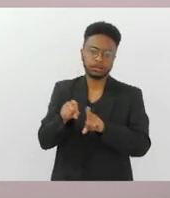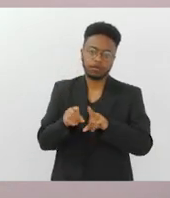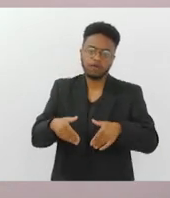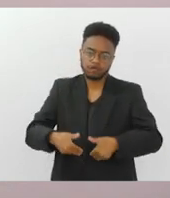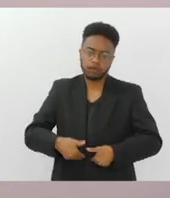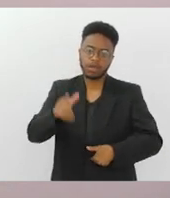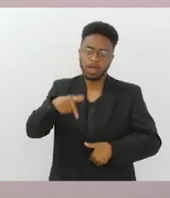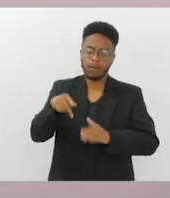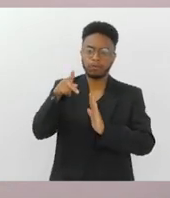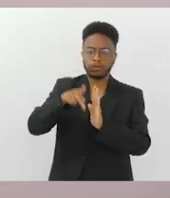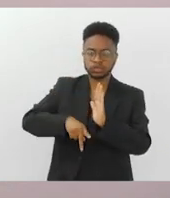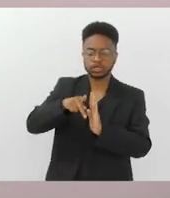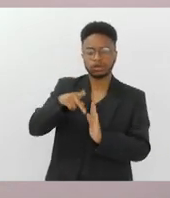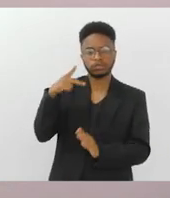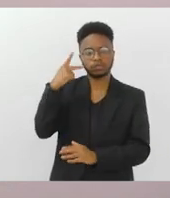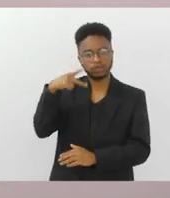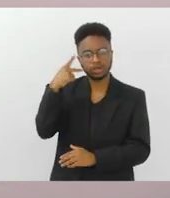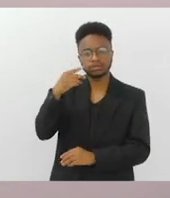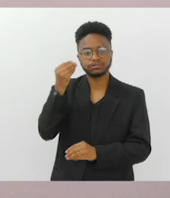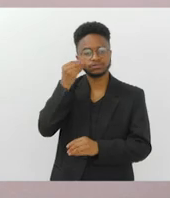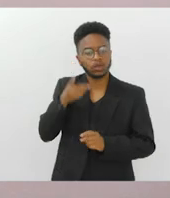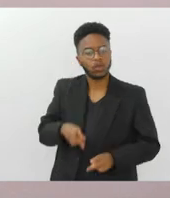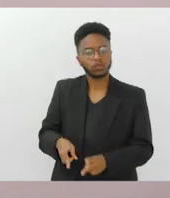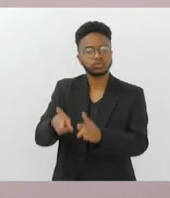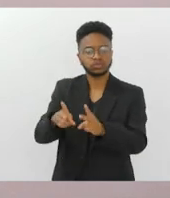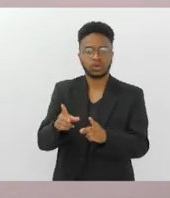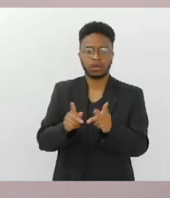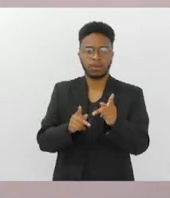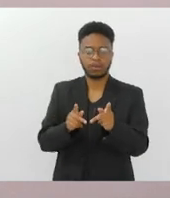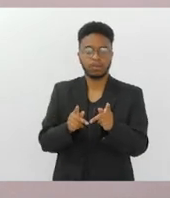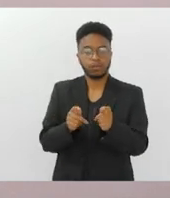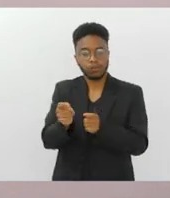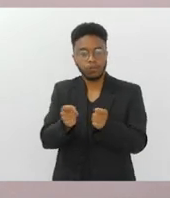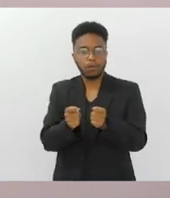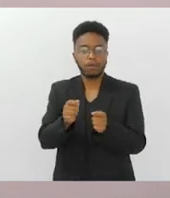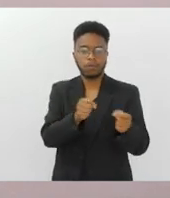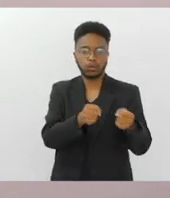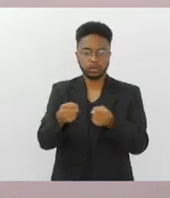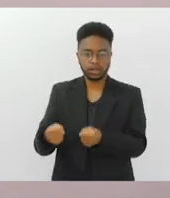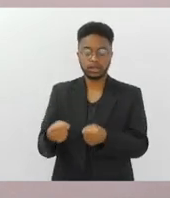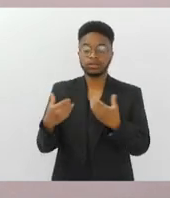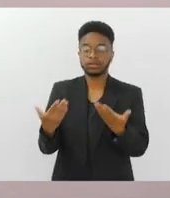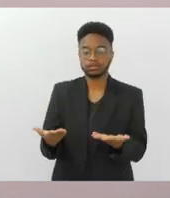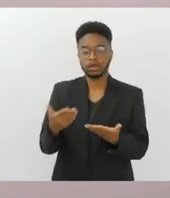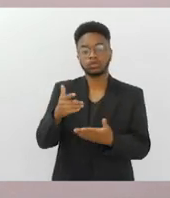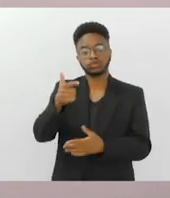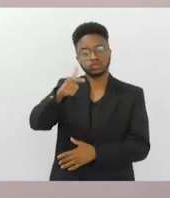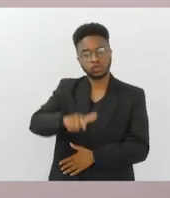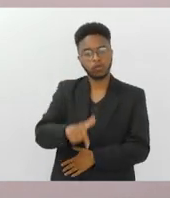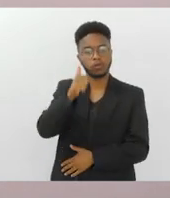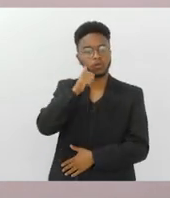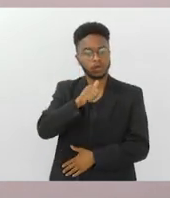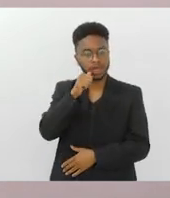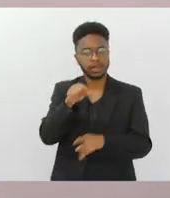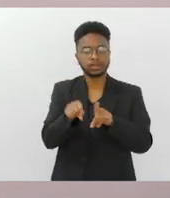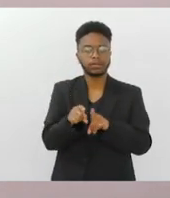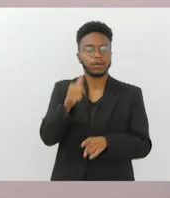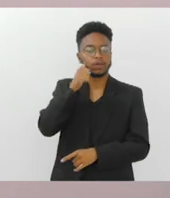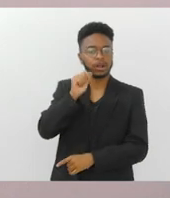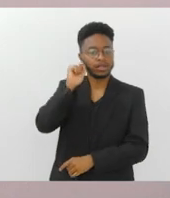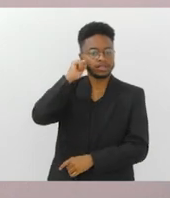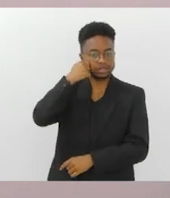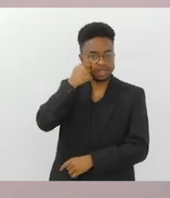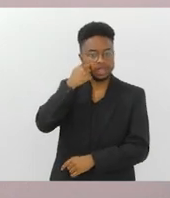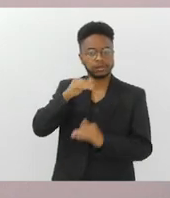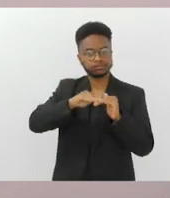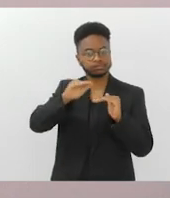de manutenção de poder. E que, portanto, de novo, são as mulheres negras, que são submetidas a